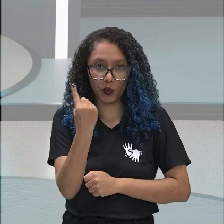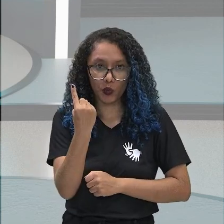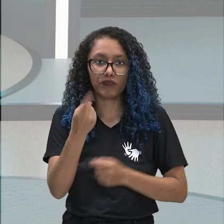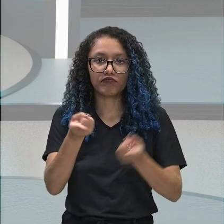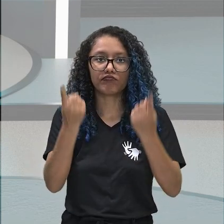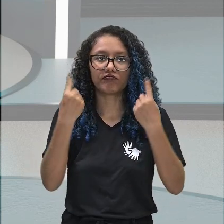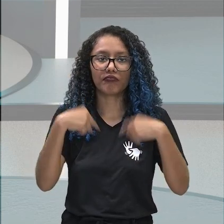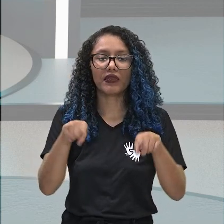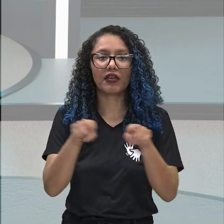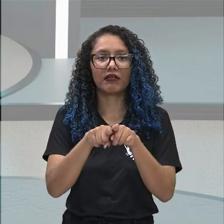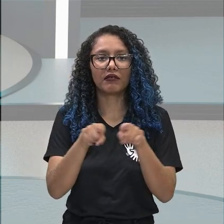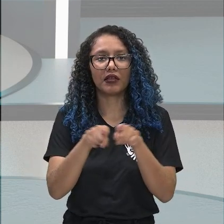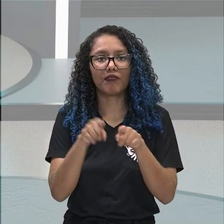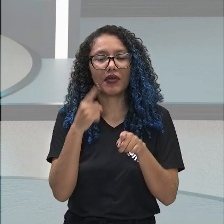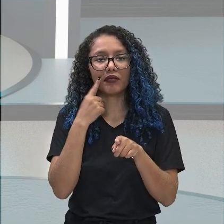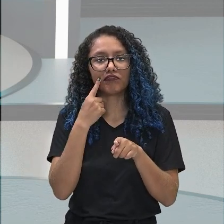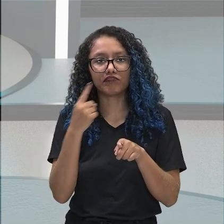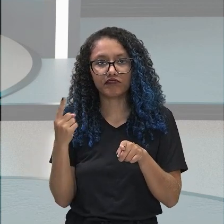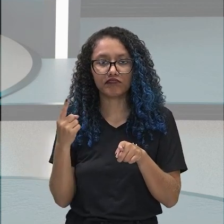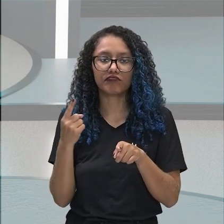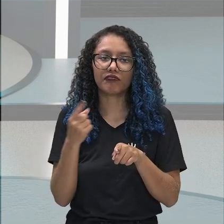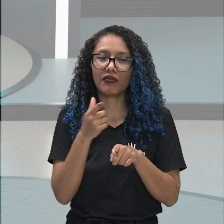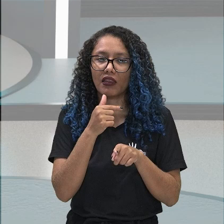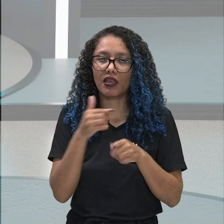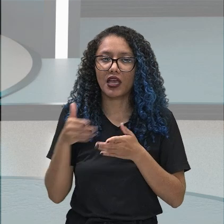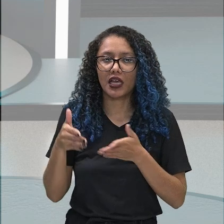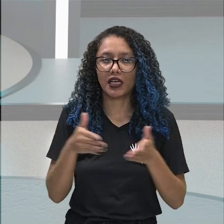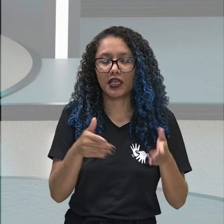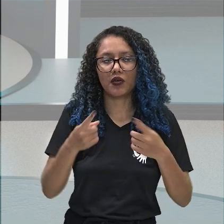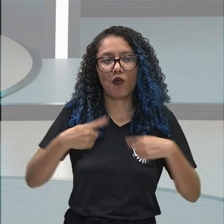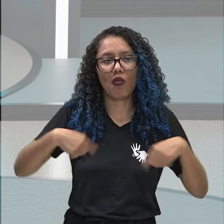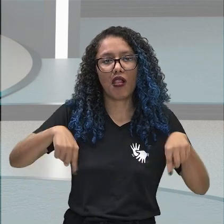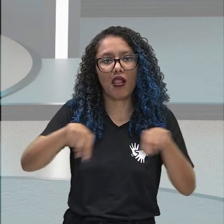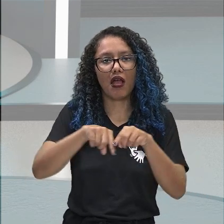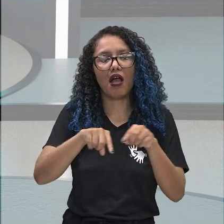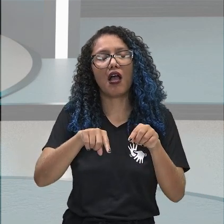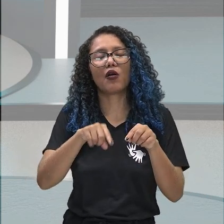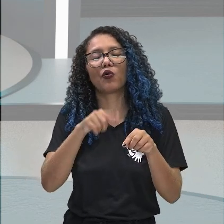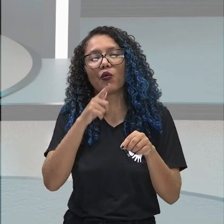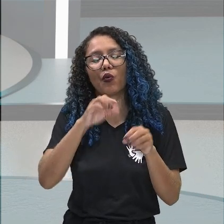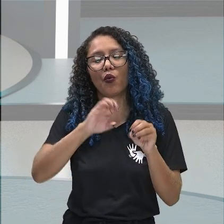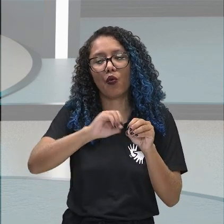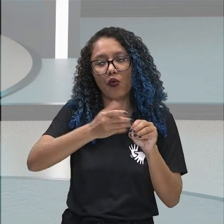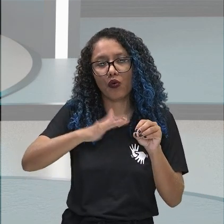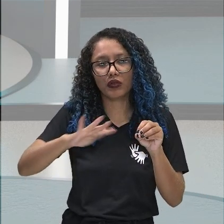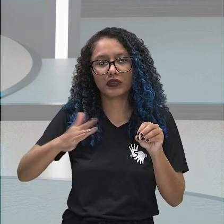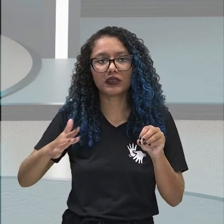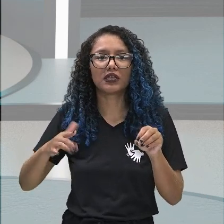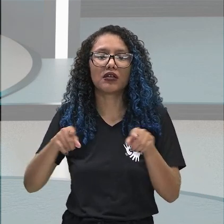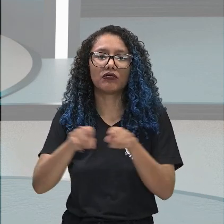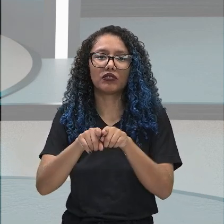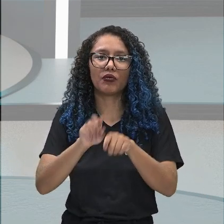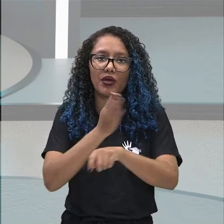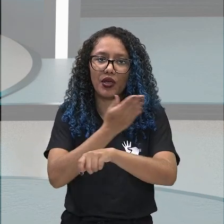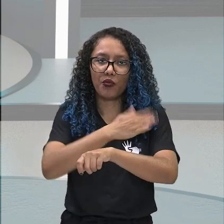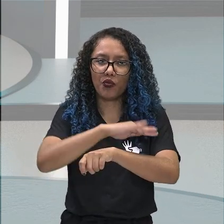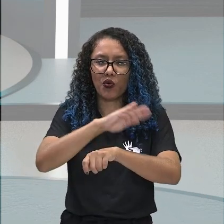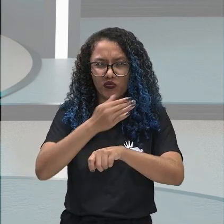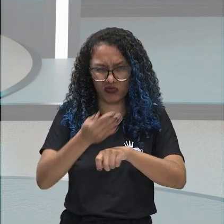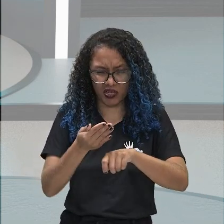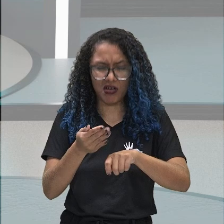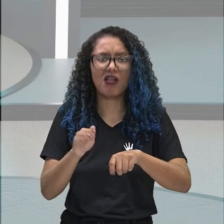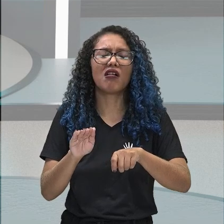rios, lagos, oceanos e montanhas. Então, toda vez que a gente for se referir a um rio,